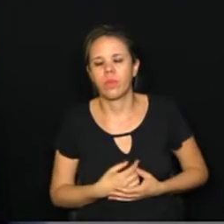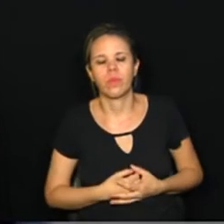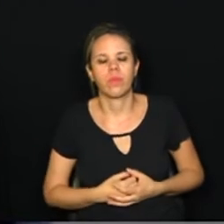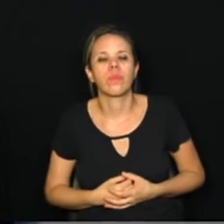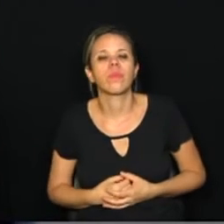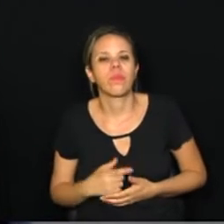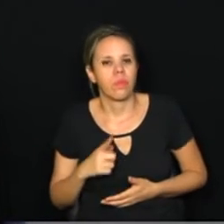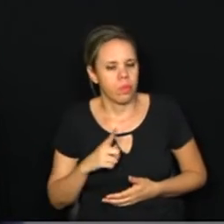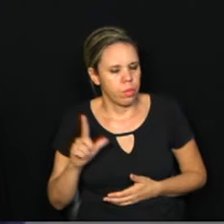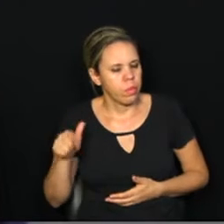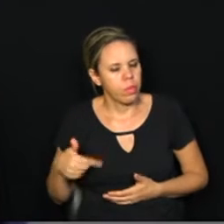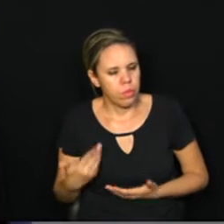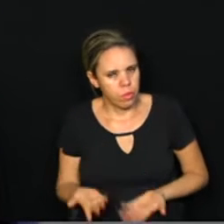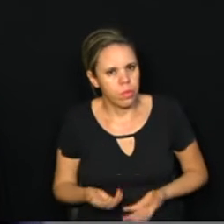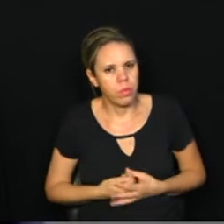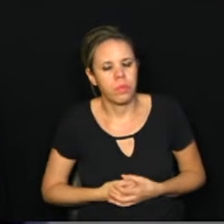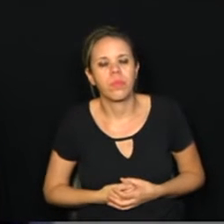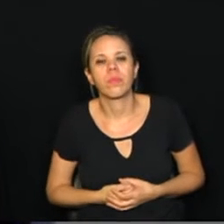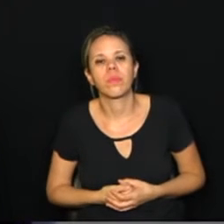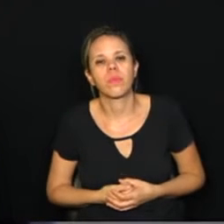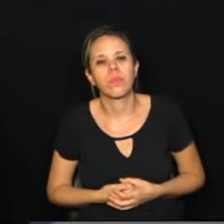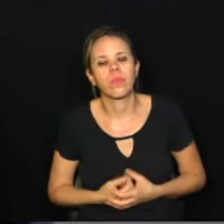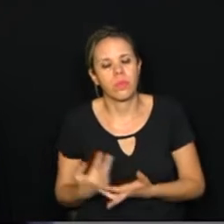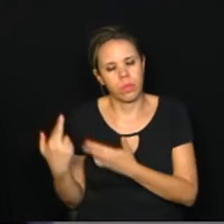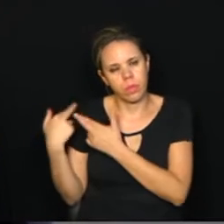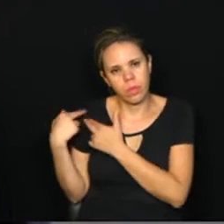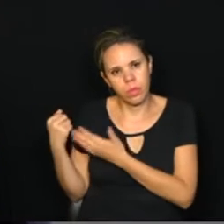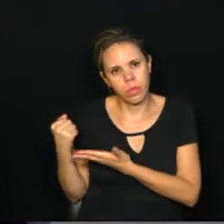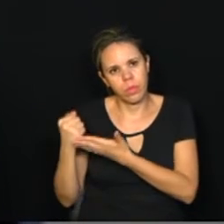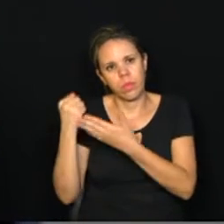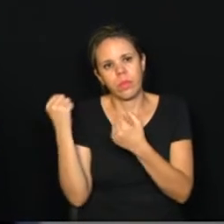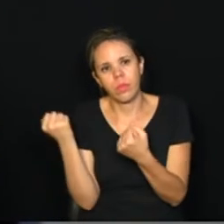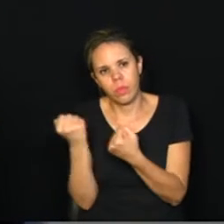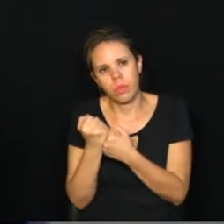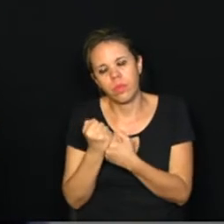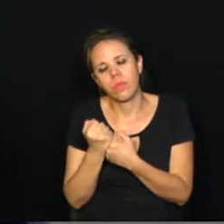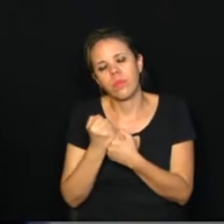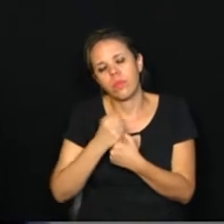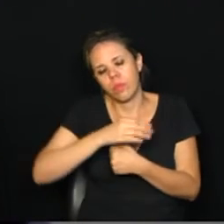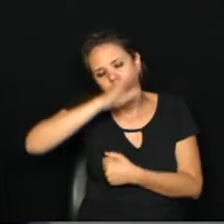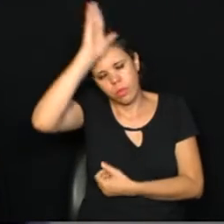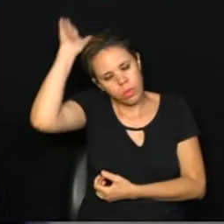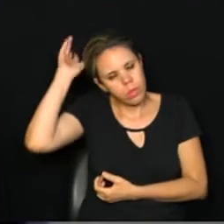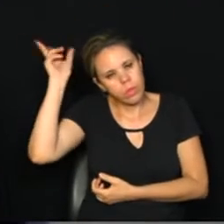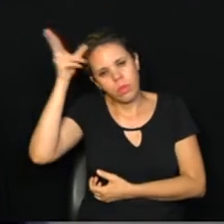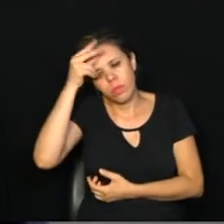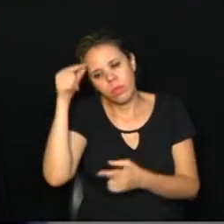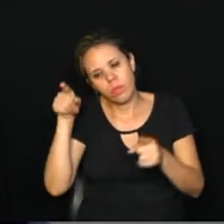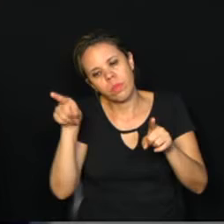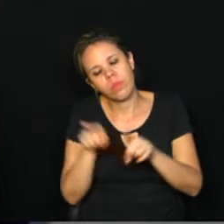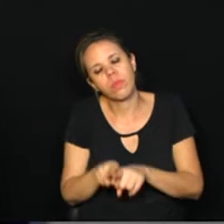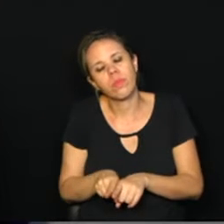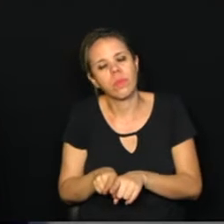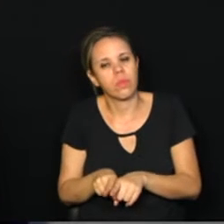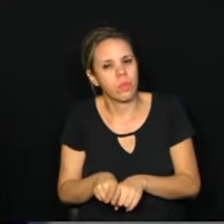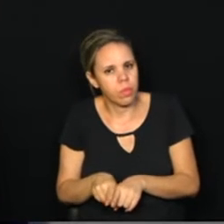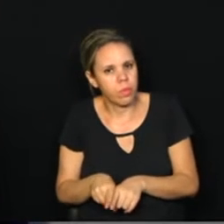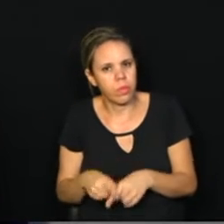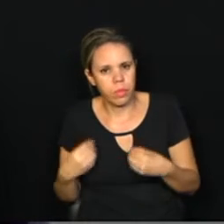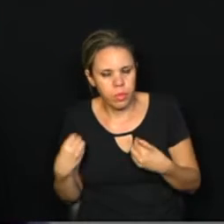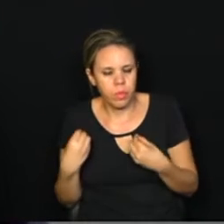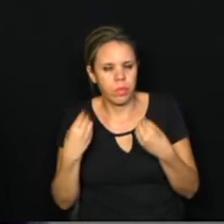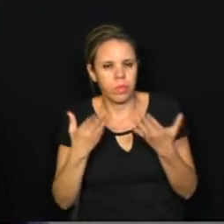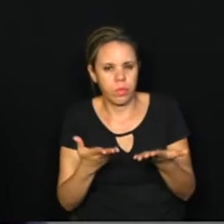nós temos essa incumbência de dar esse suporte. Esse suporte foi cedido,